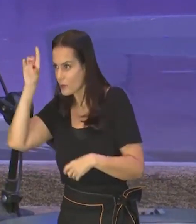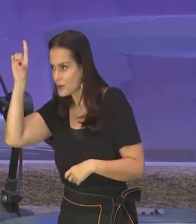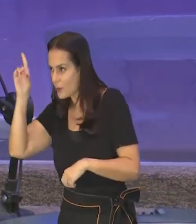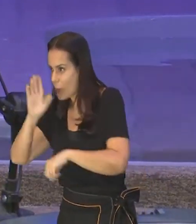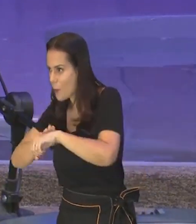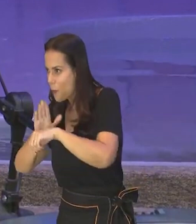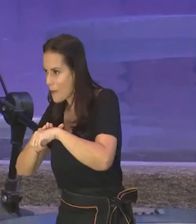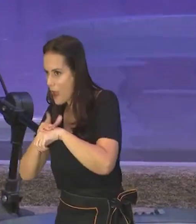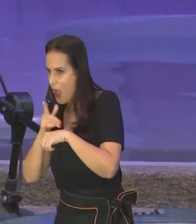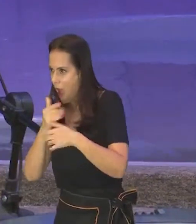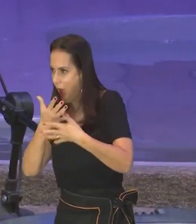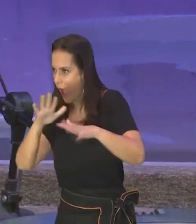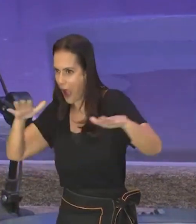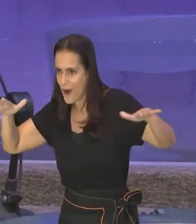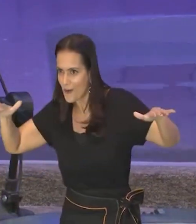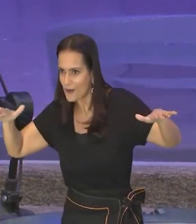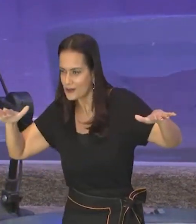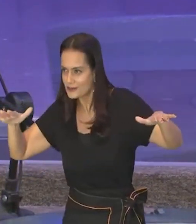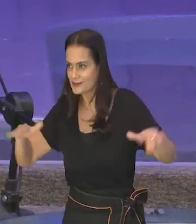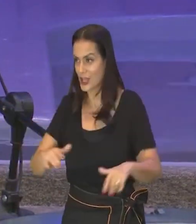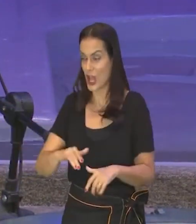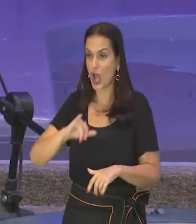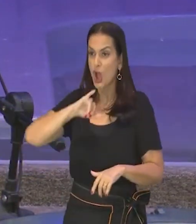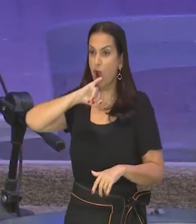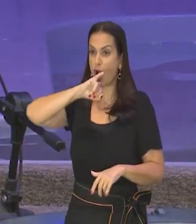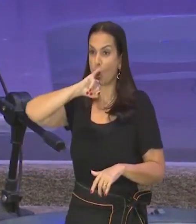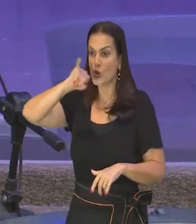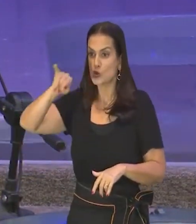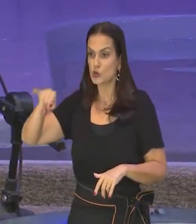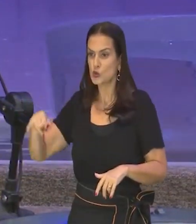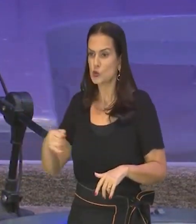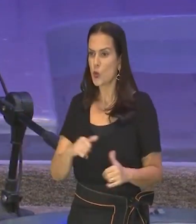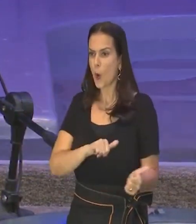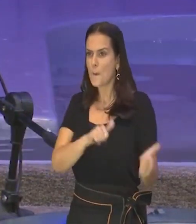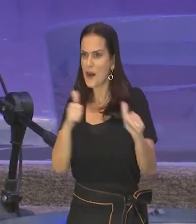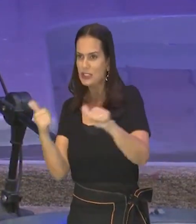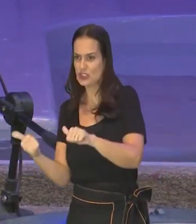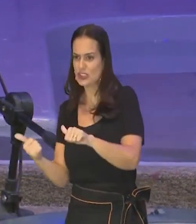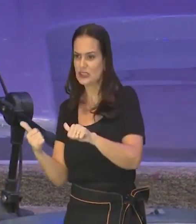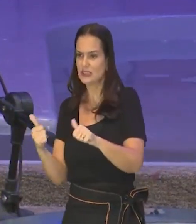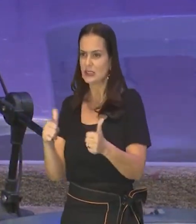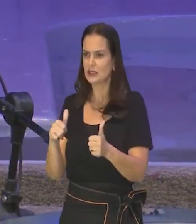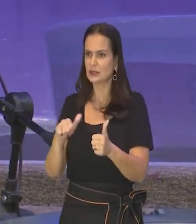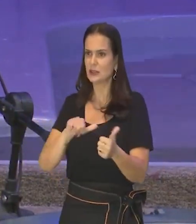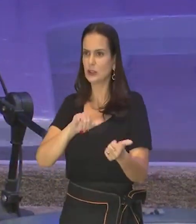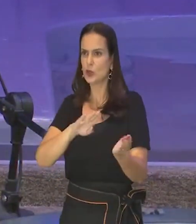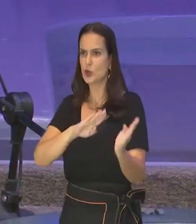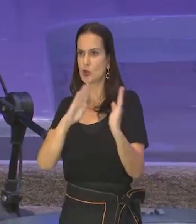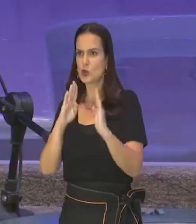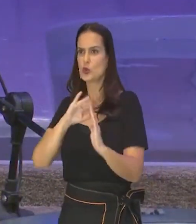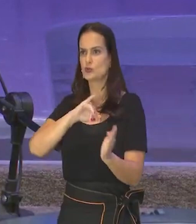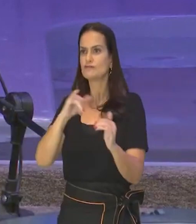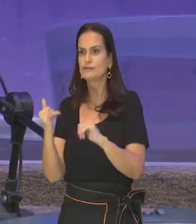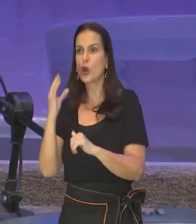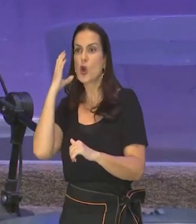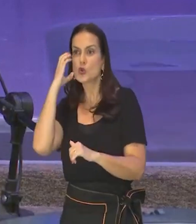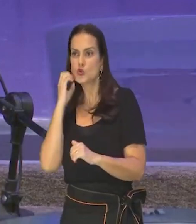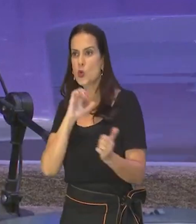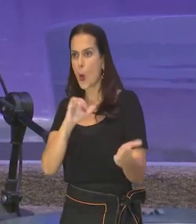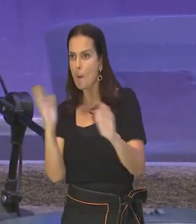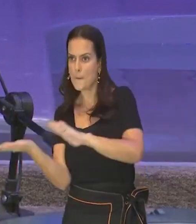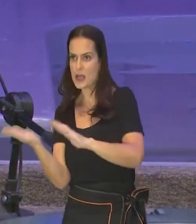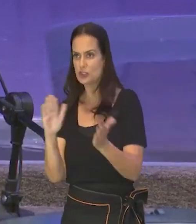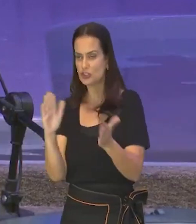quando João Batista pregava o batismo do arrependimento, aquele homem estranho que